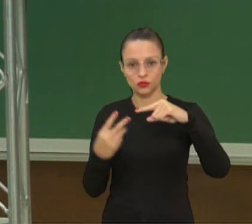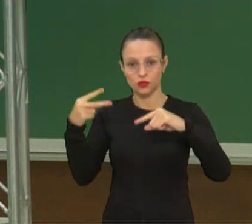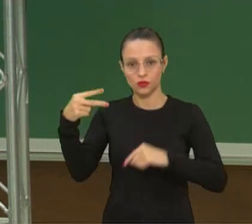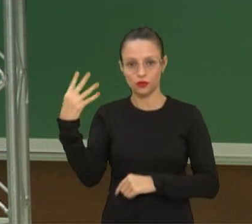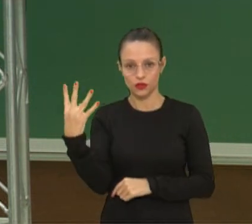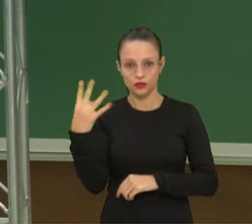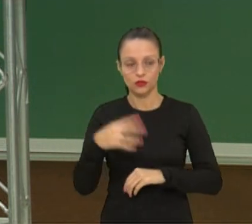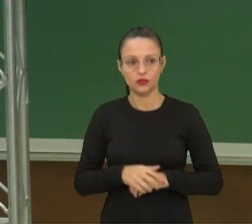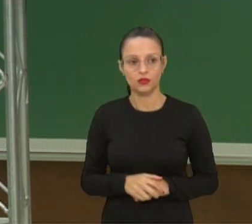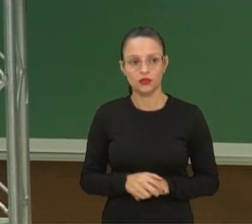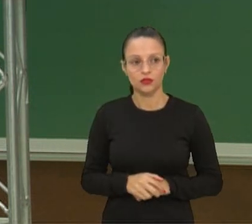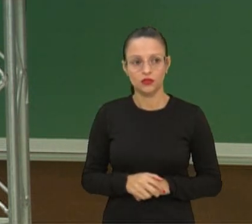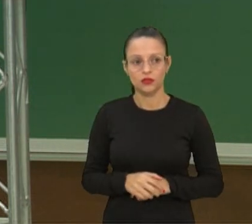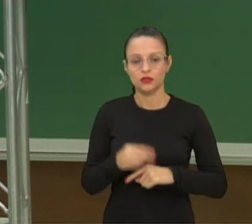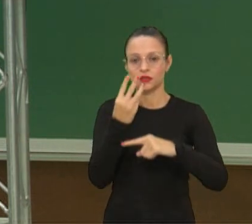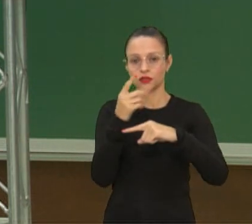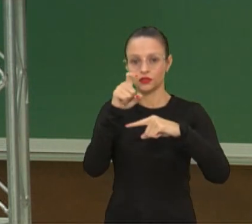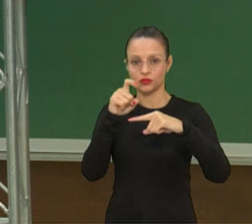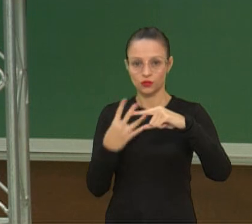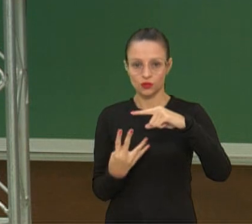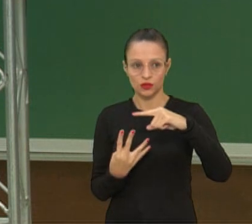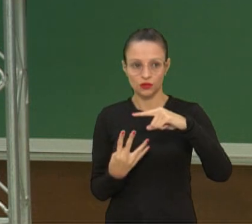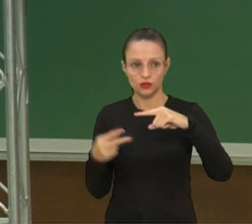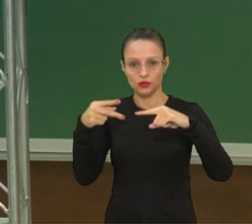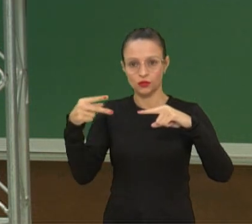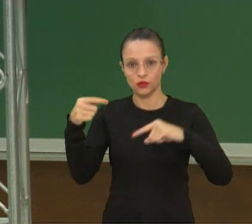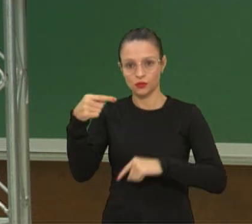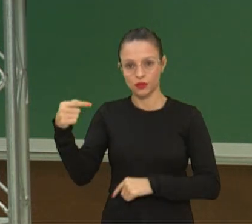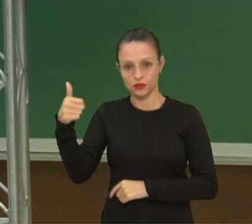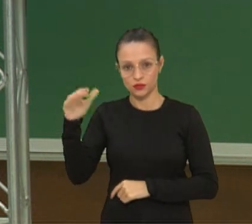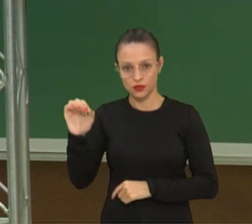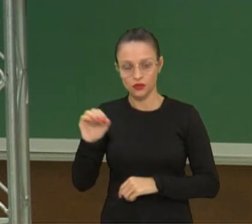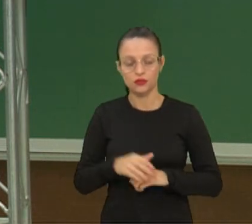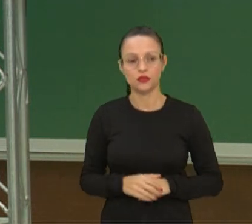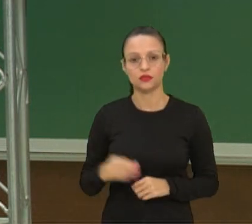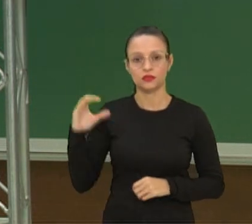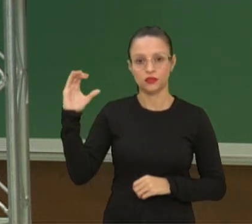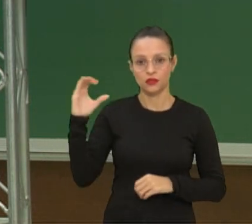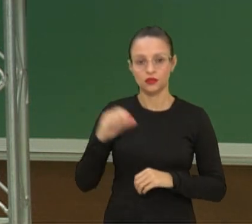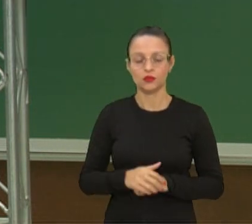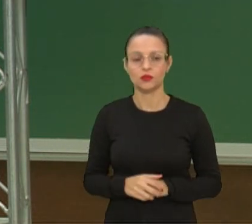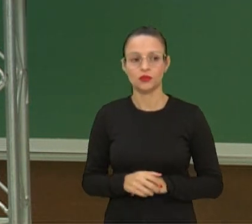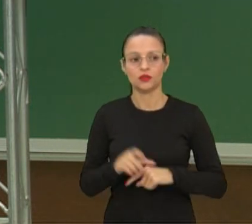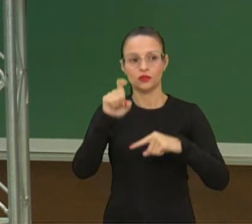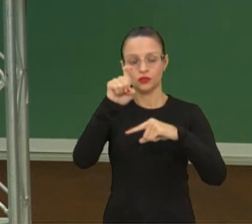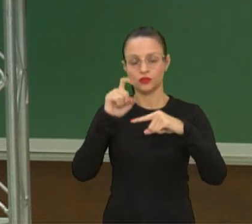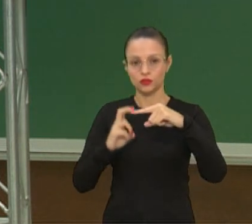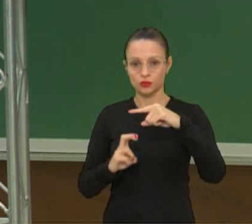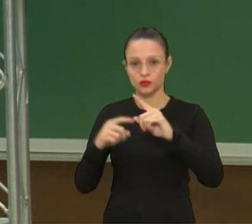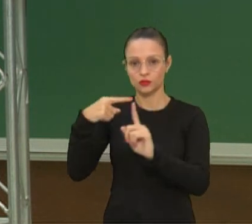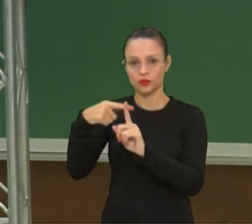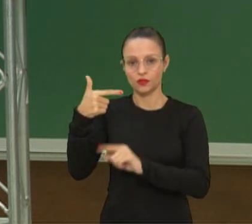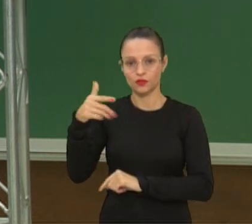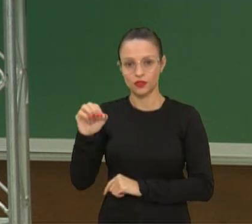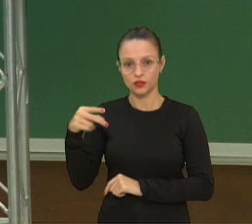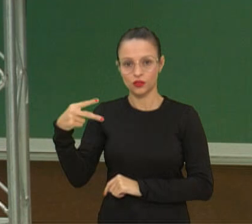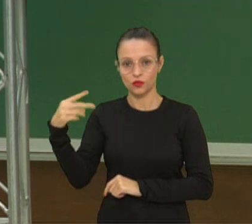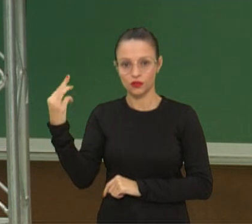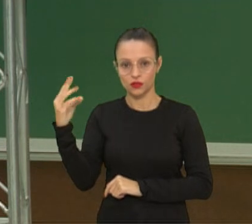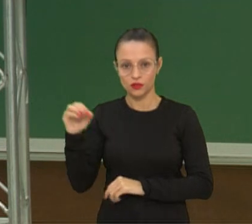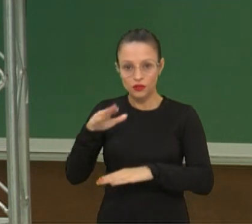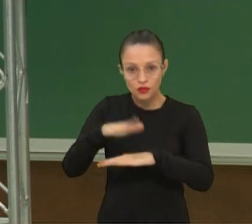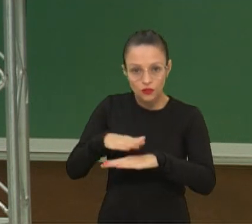4. 3x sobre 4 igual a menos 10. E na letra C, x sobre 5 mais 20 igual a 30.